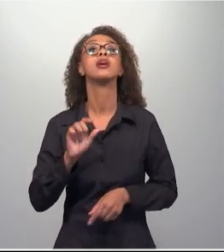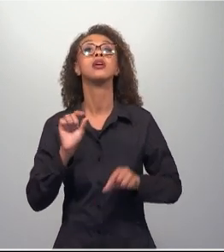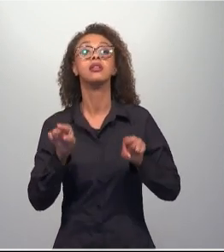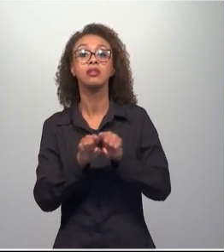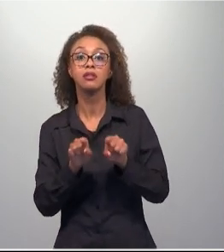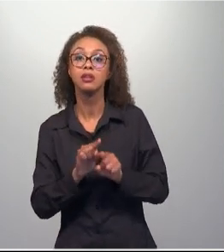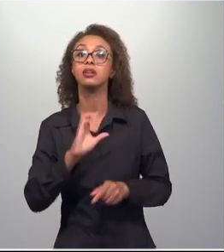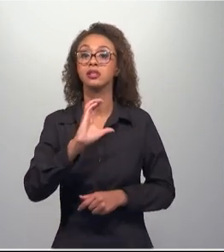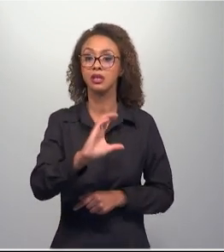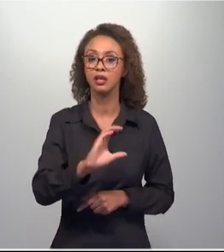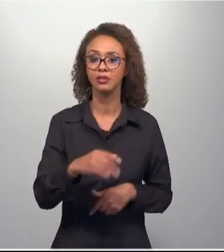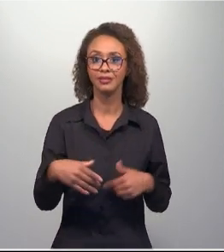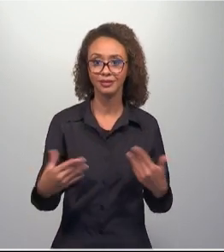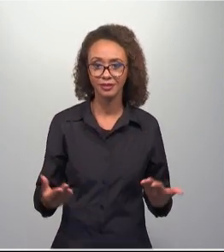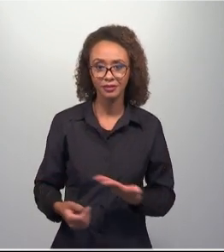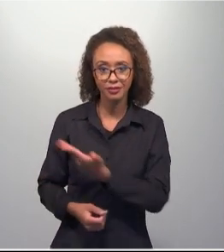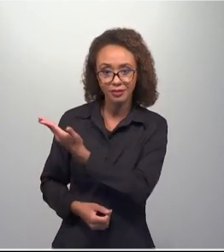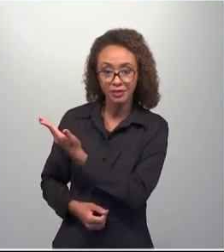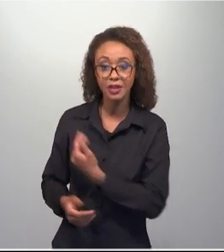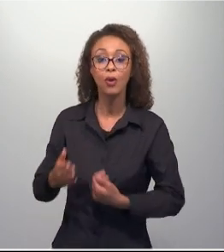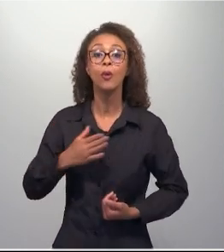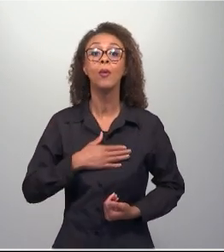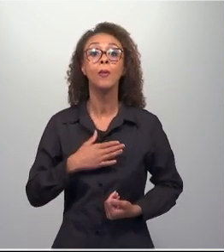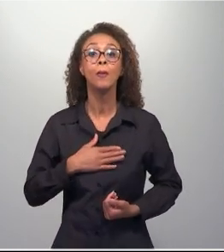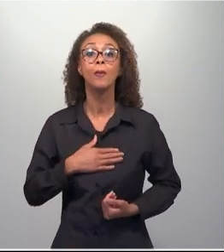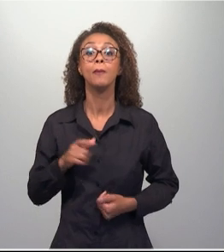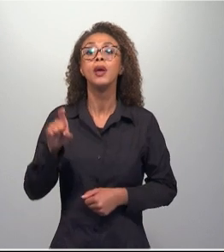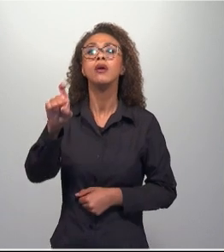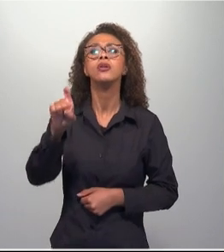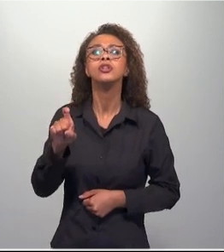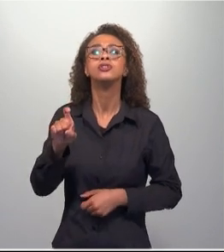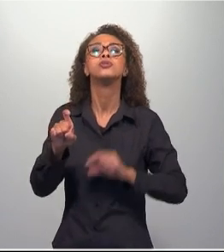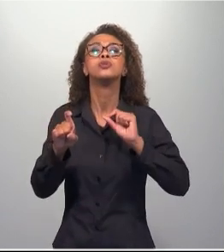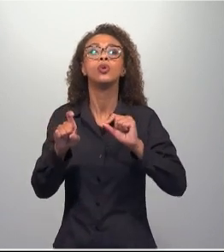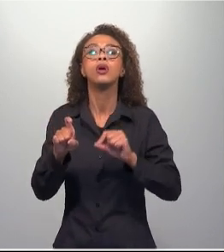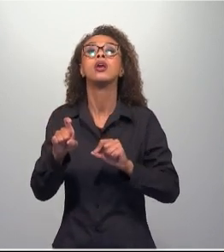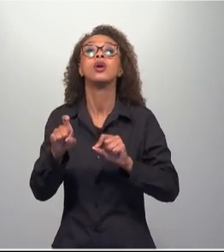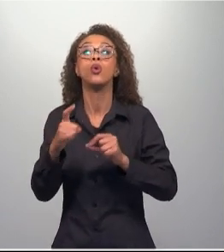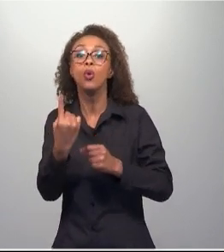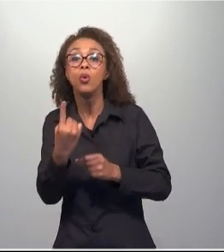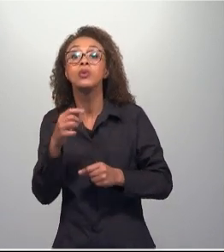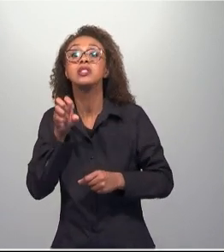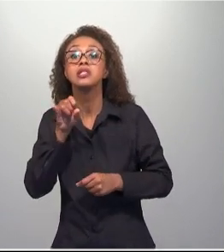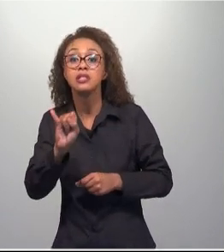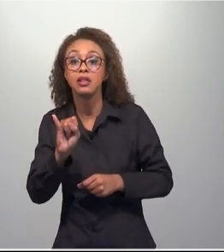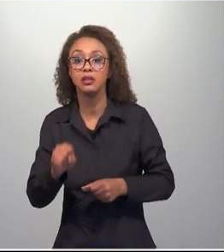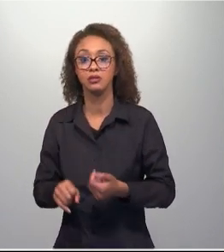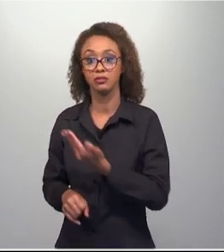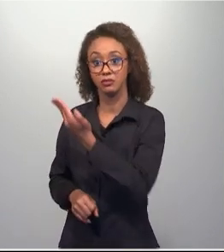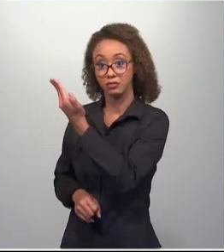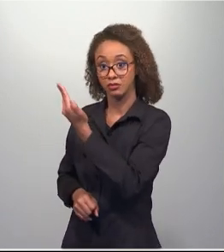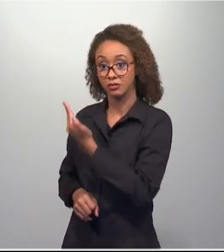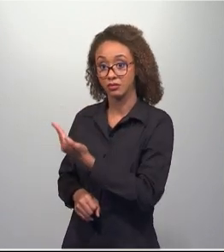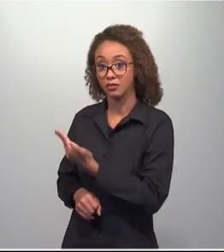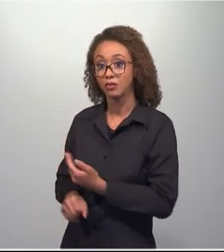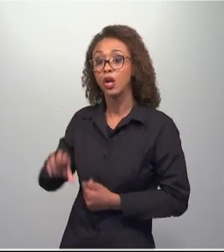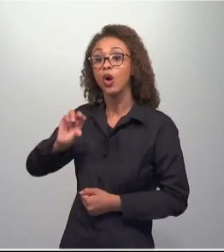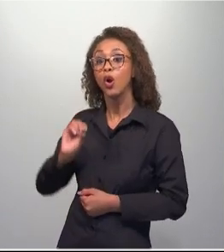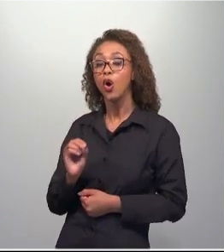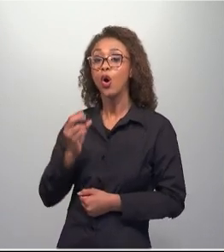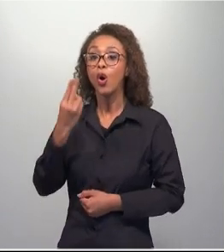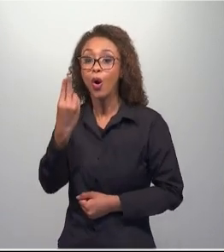então minha função x vai ser um aqui ou aqui ou aqui